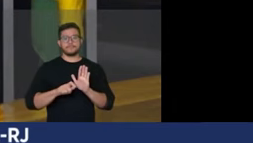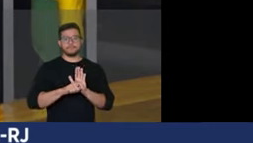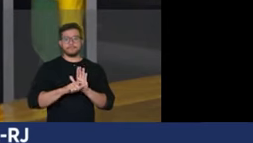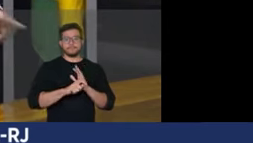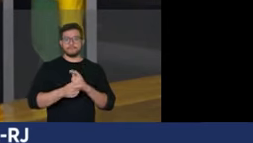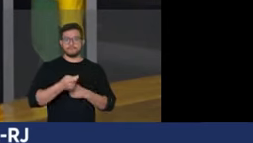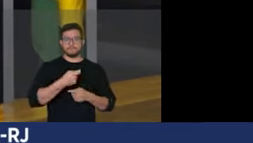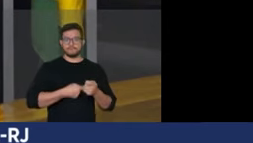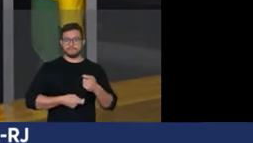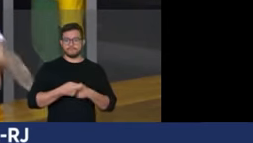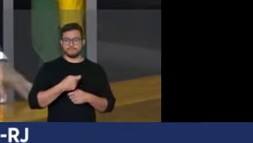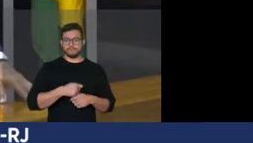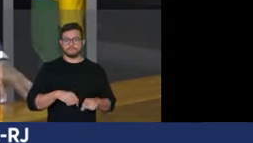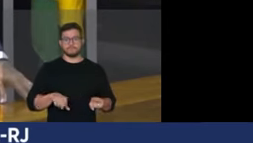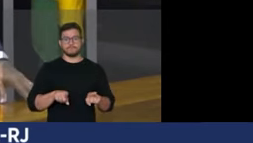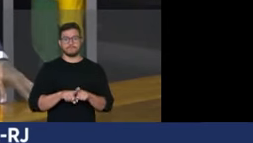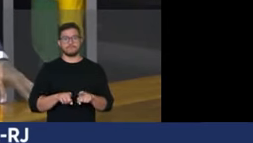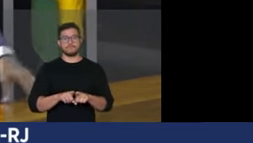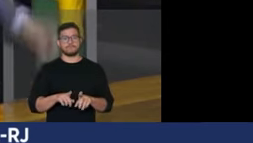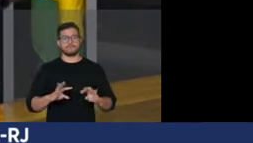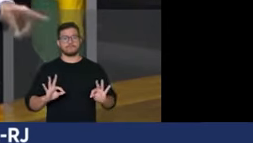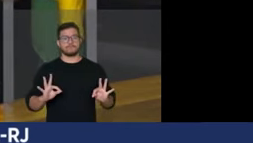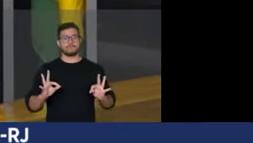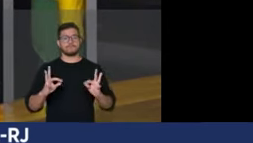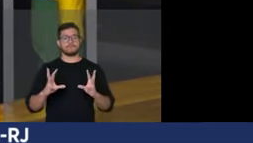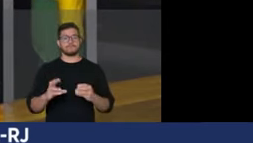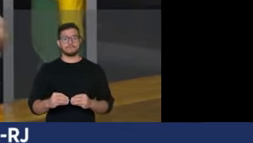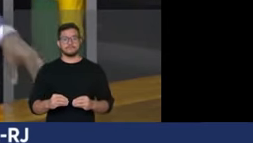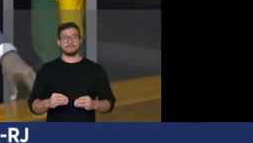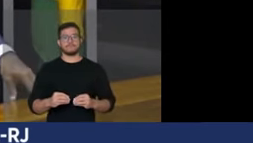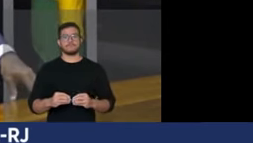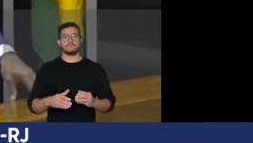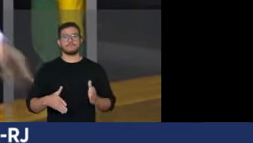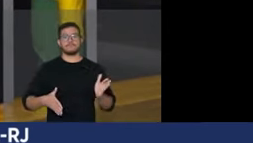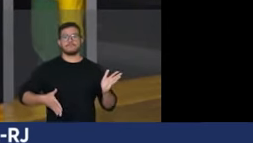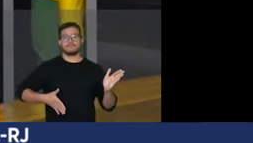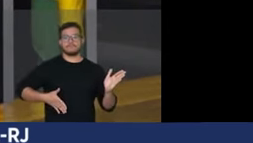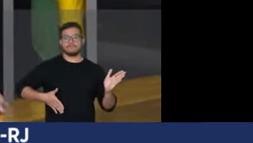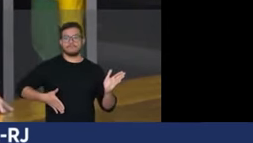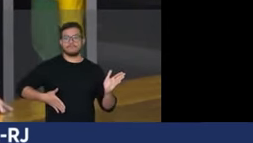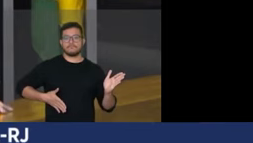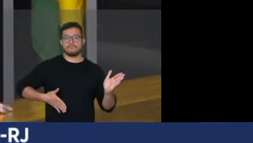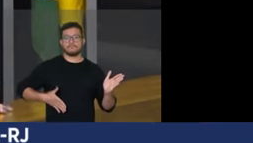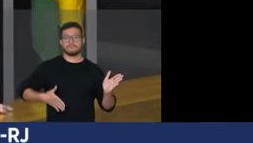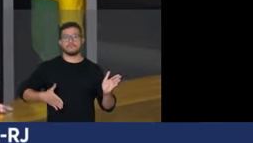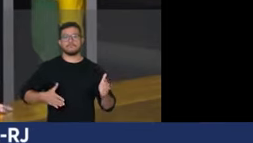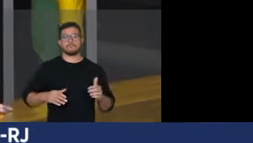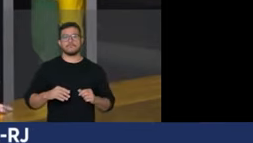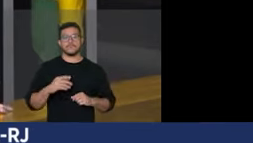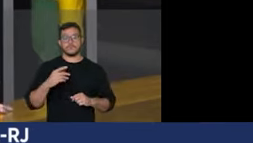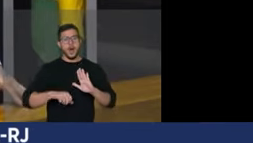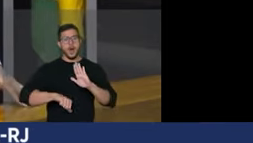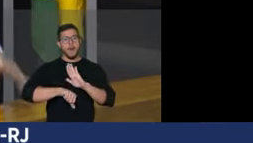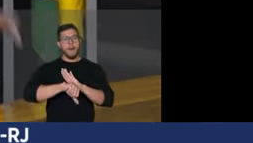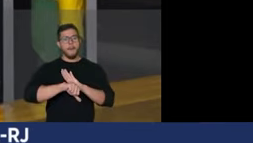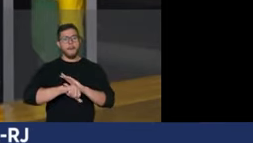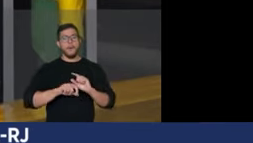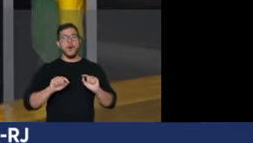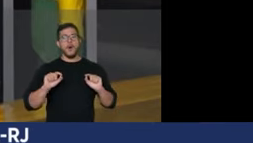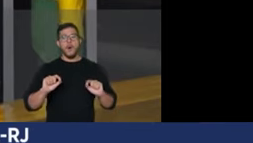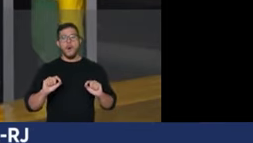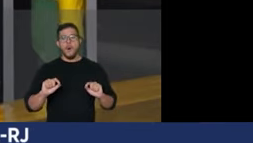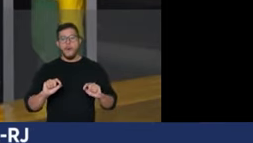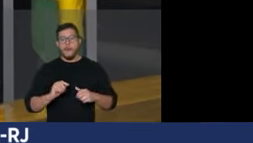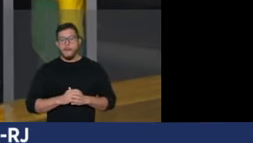estão acenando para toda a ordem de criminosos vagabundos, não só do Brasil, mas da América Latina. E por